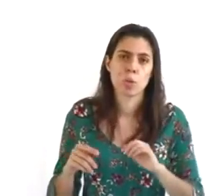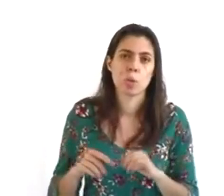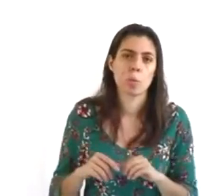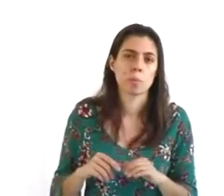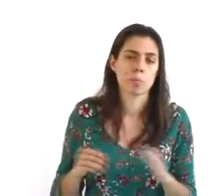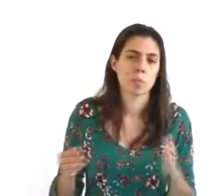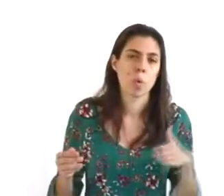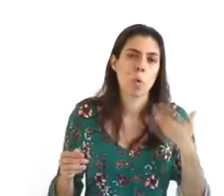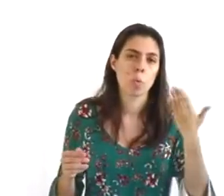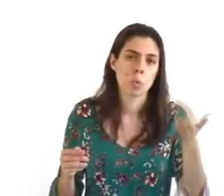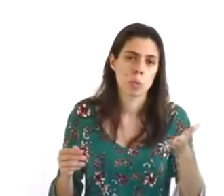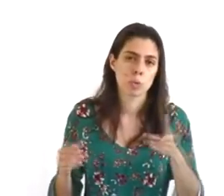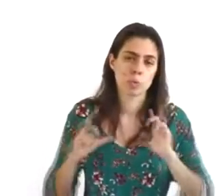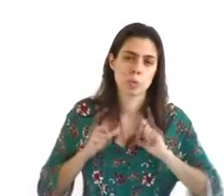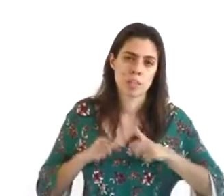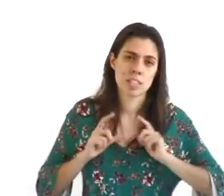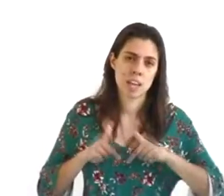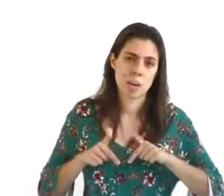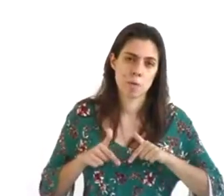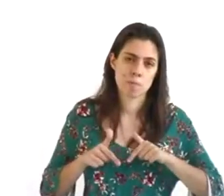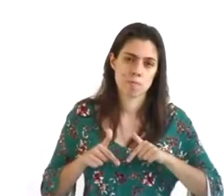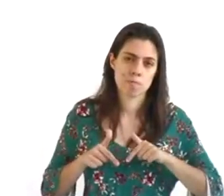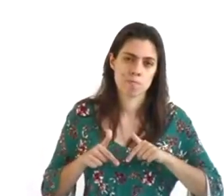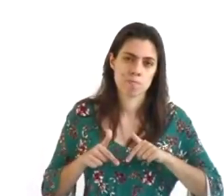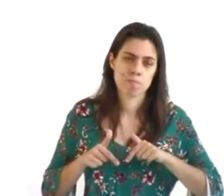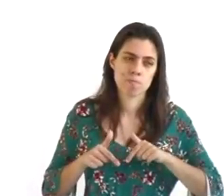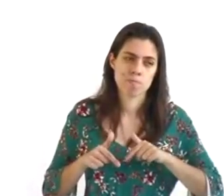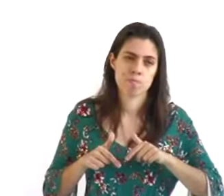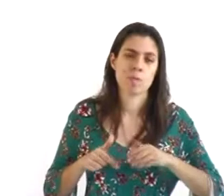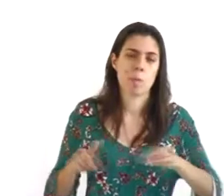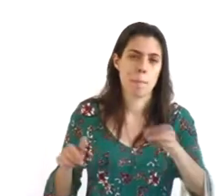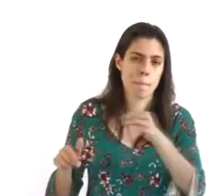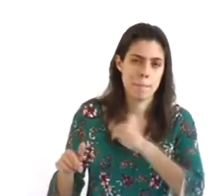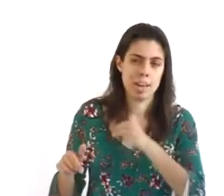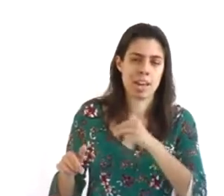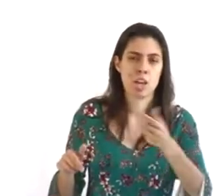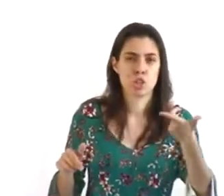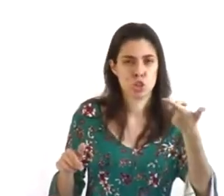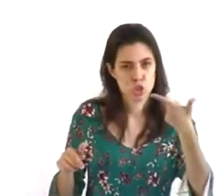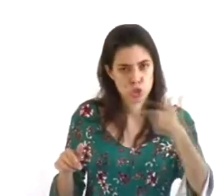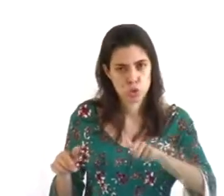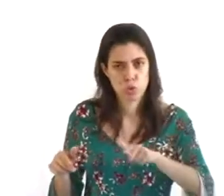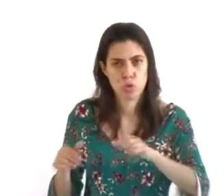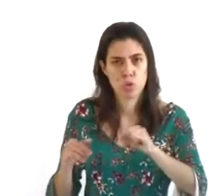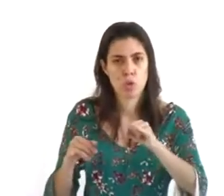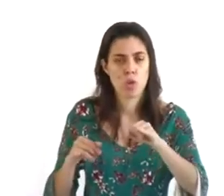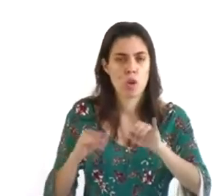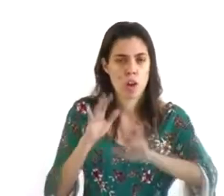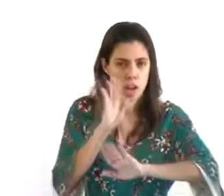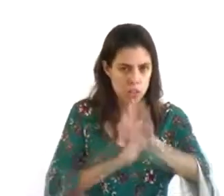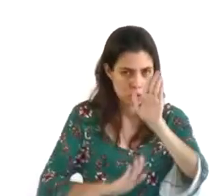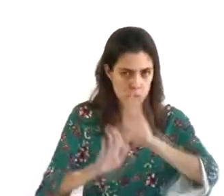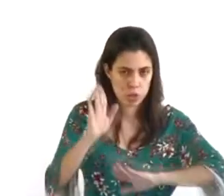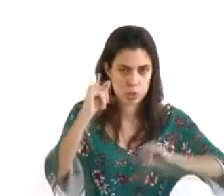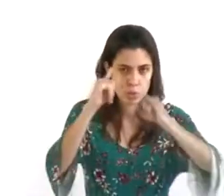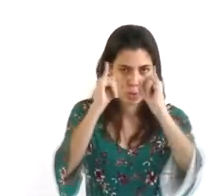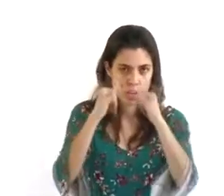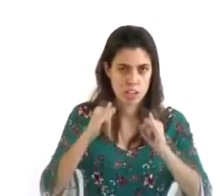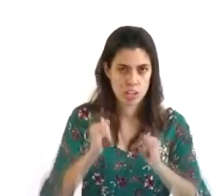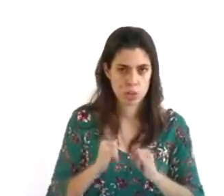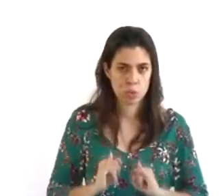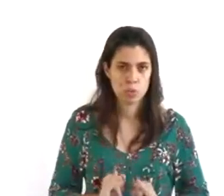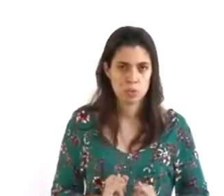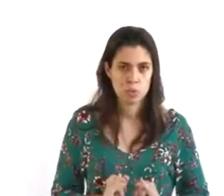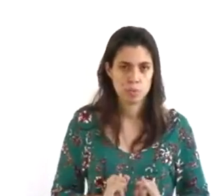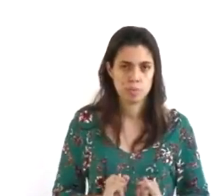outros deuses. O Senhor então disciplinará o seu povo com o cativeiro babilônico. Depois de 70 anos, o Senhor muda a sorte